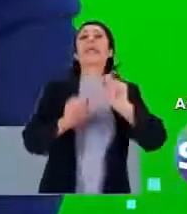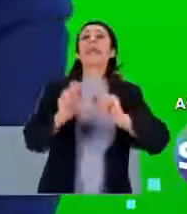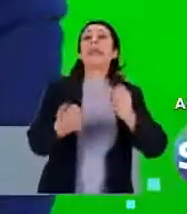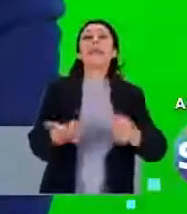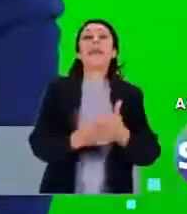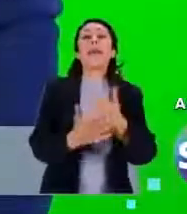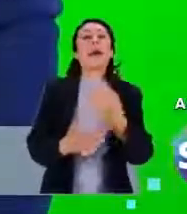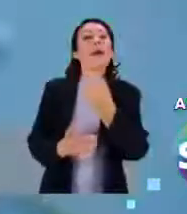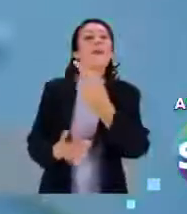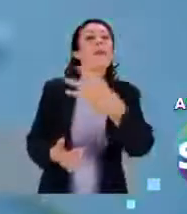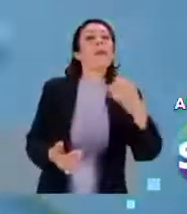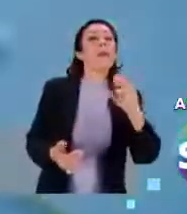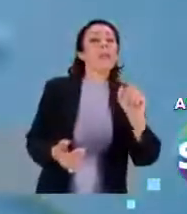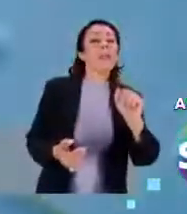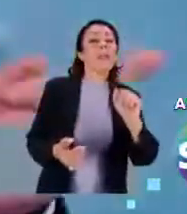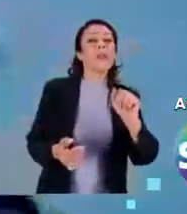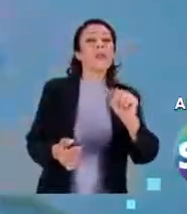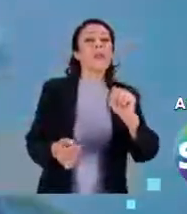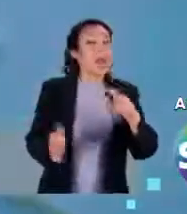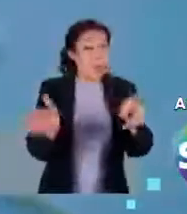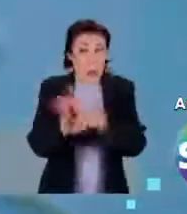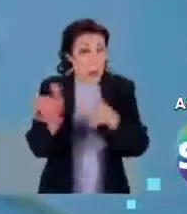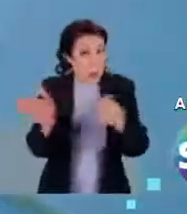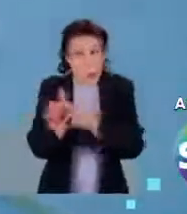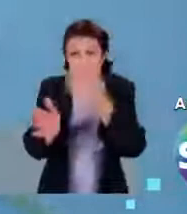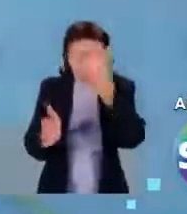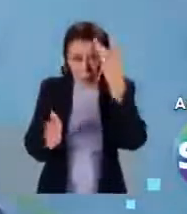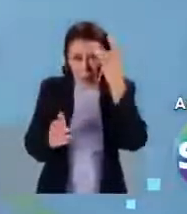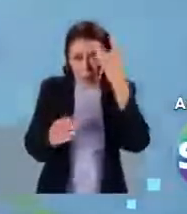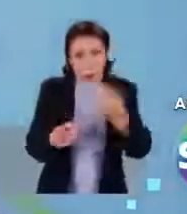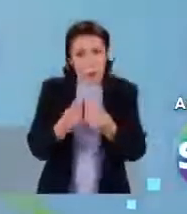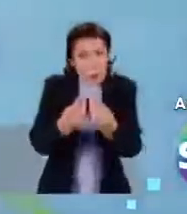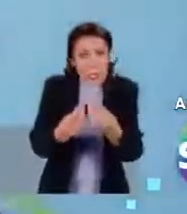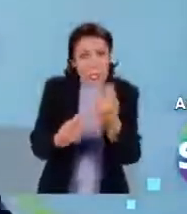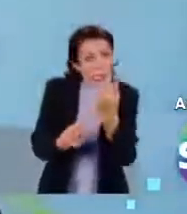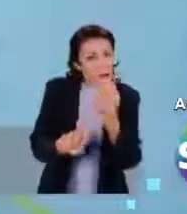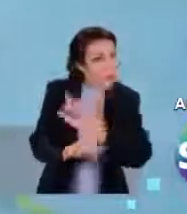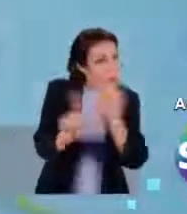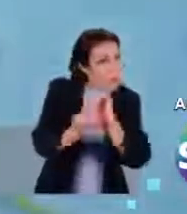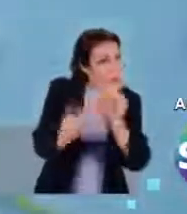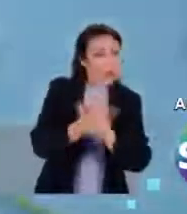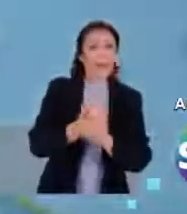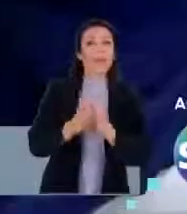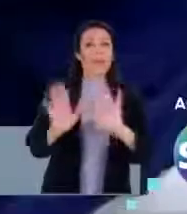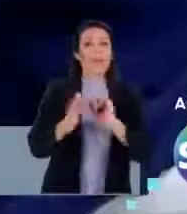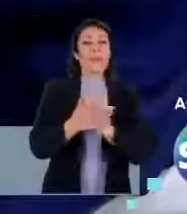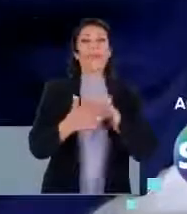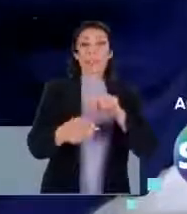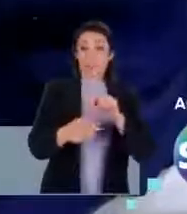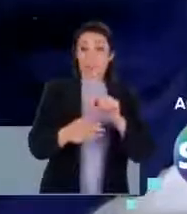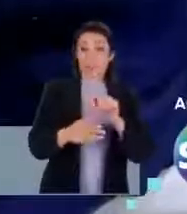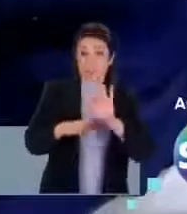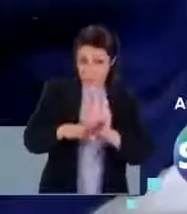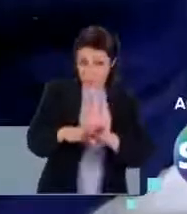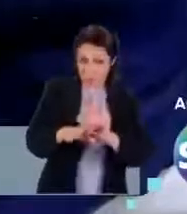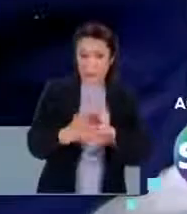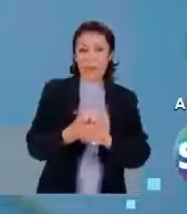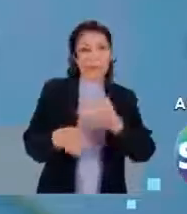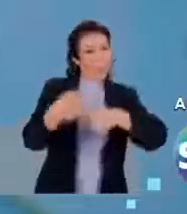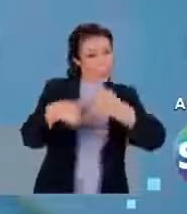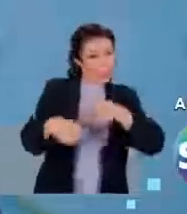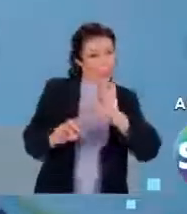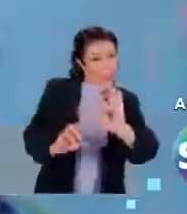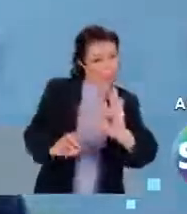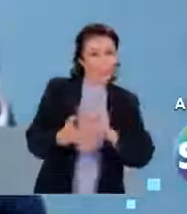financios quem vai pagar é o próprio cidadão não vou dar dinheiro para ninguém não eu vou fazer o quê eu vou ser o advogado dele conseguindo dar abater